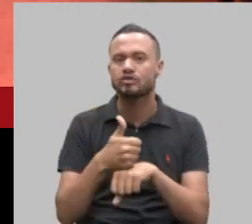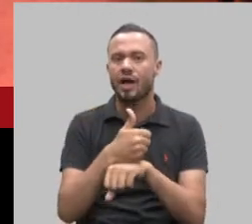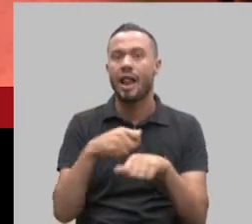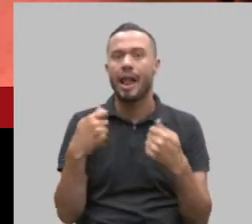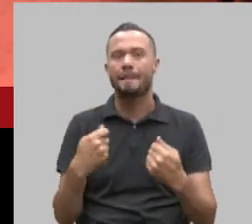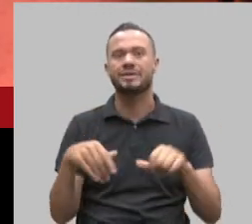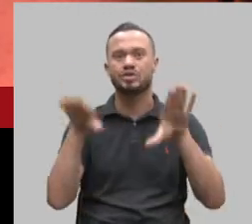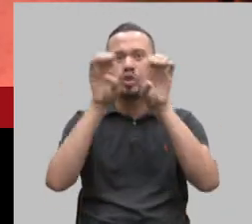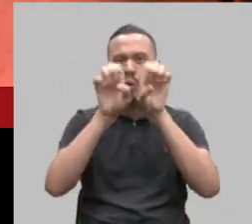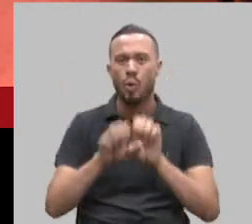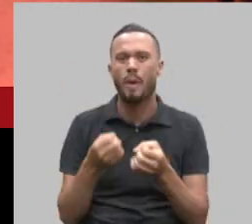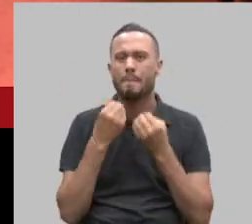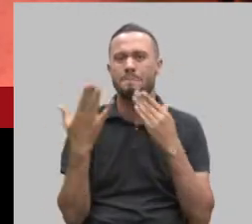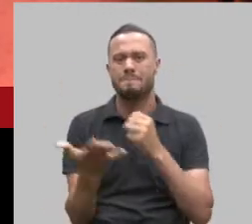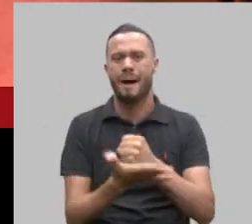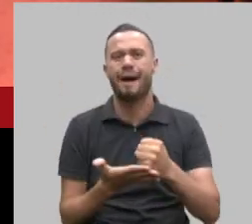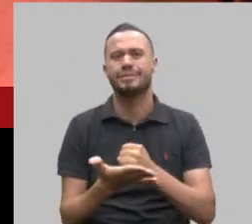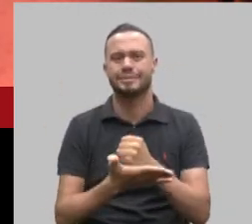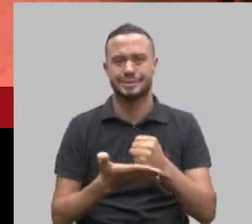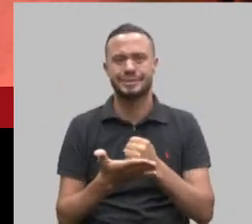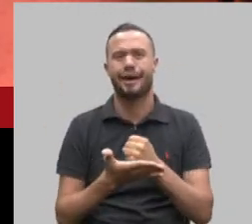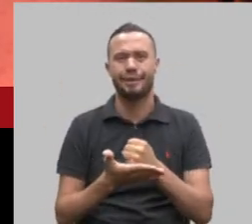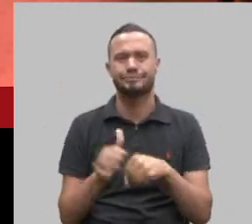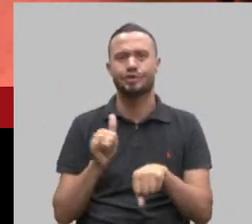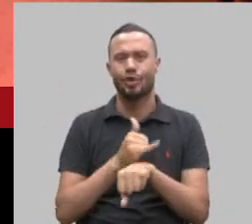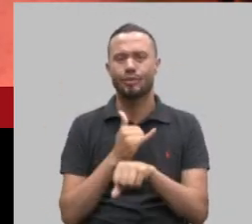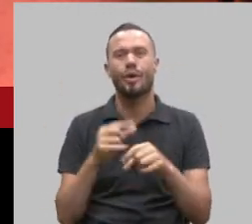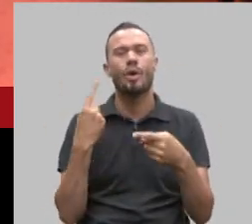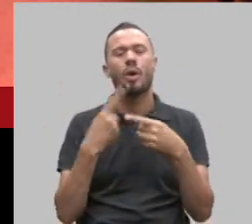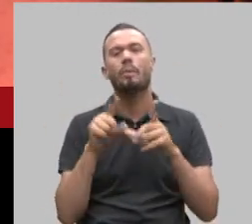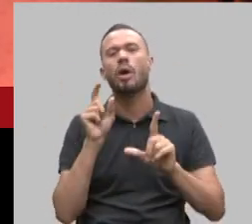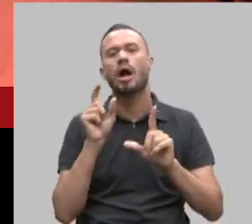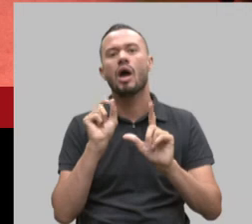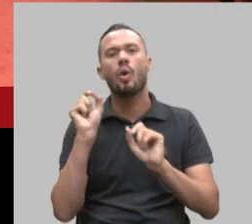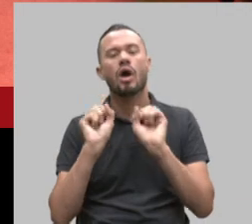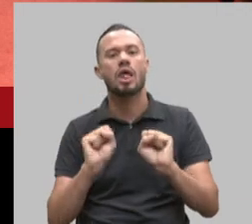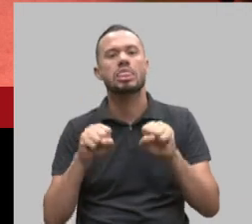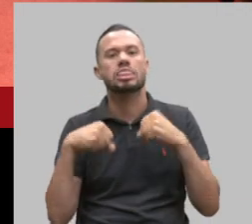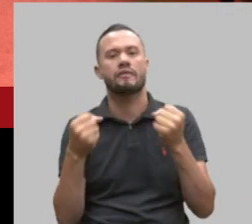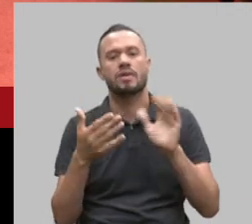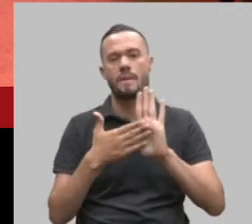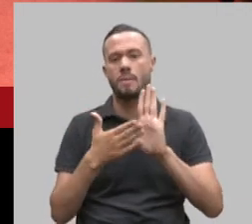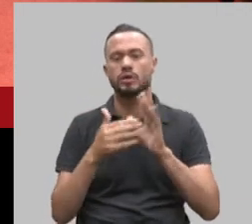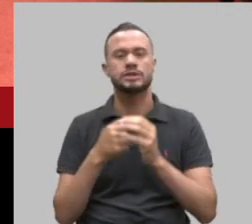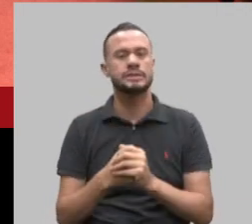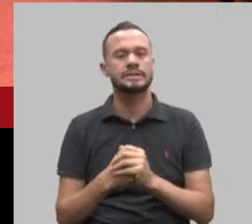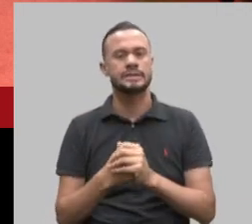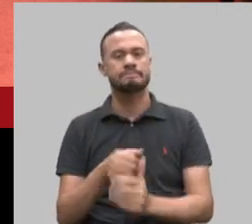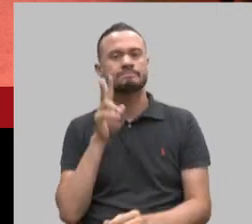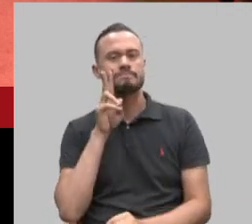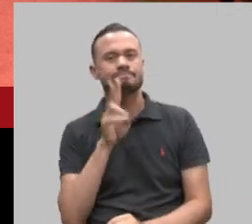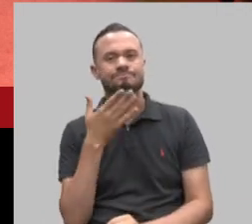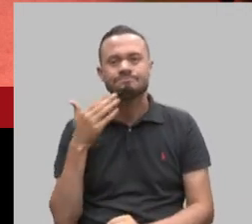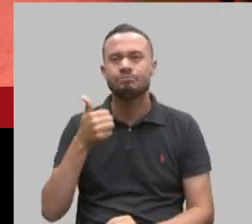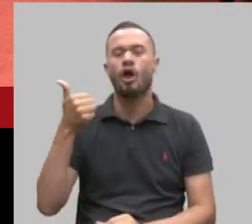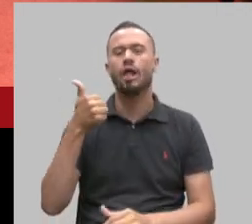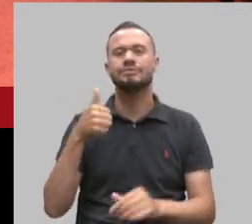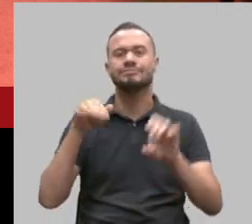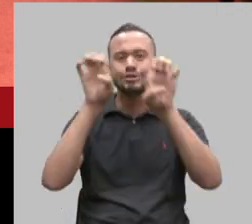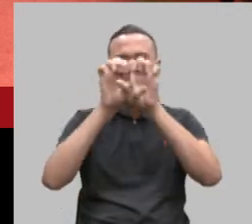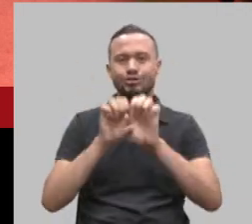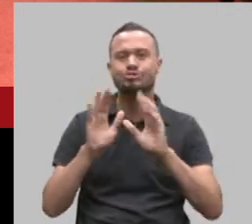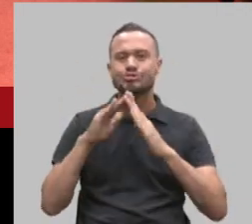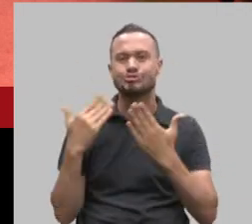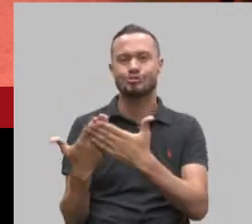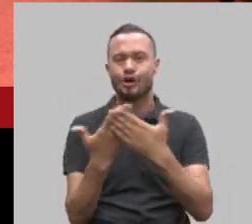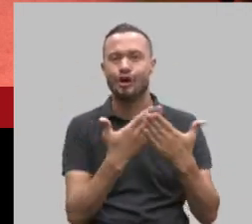escolar básica E é isso que essa proposta está defendendo no primeiro ponto dessa proposta a gente consegue ver a melhoria da infraestrutura escolar que no caso